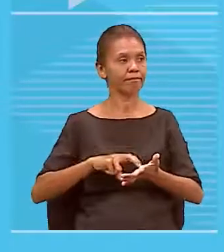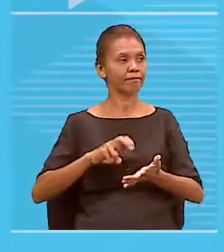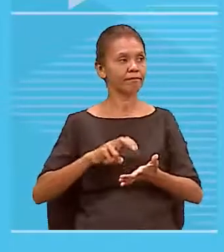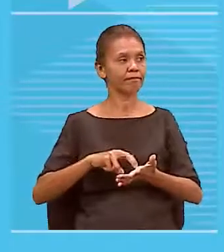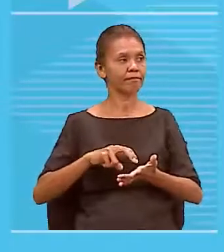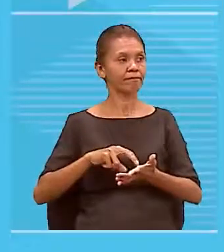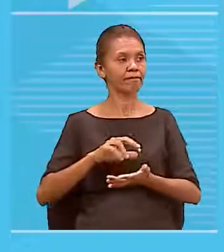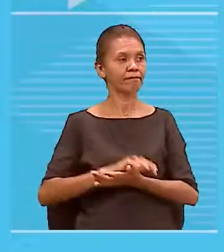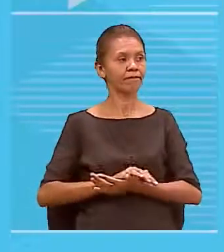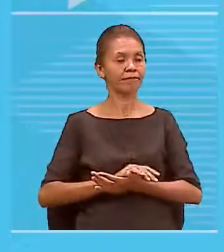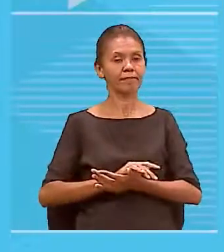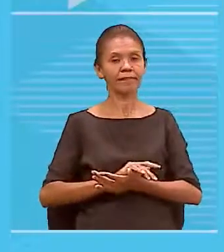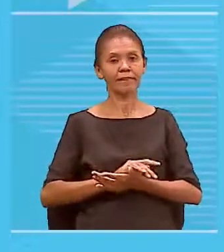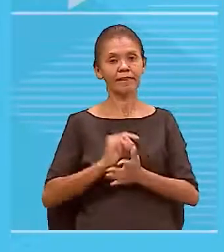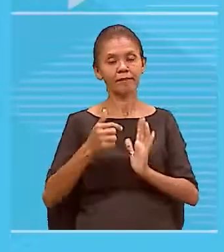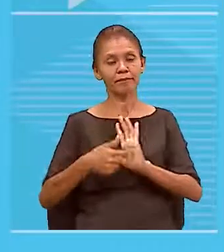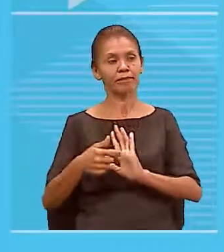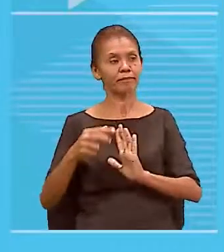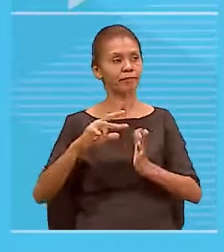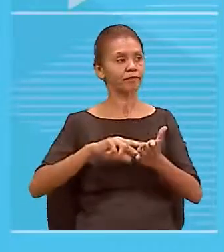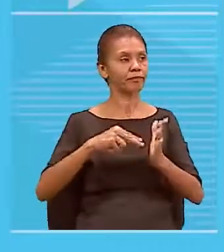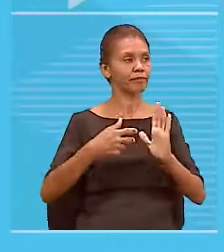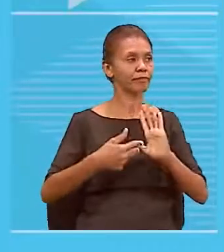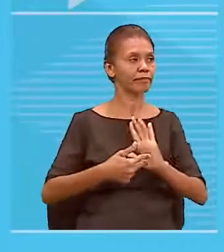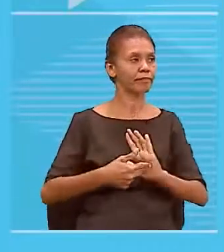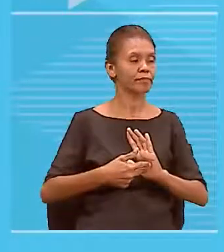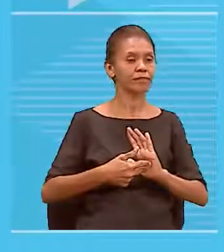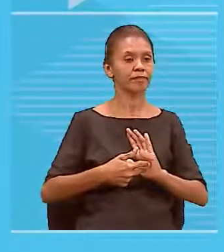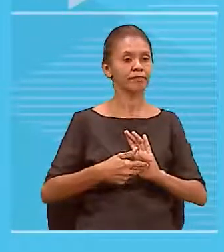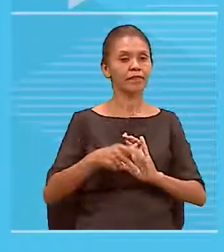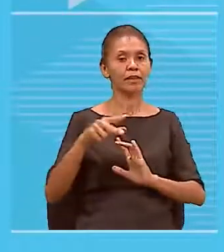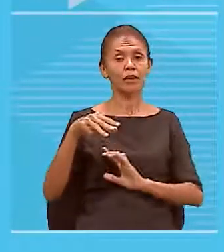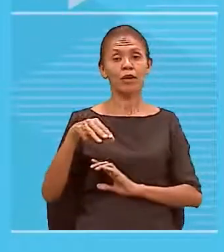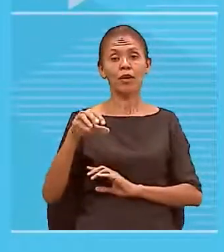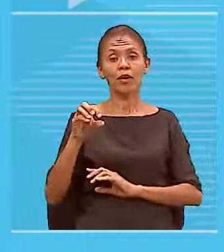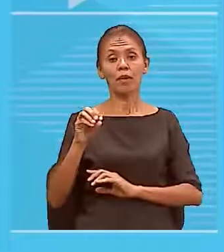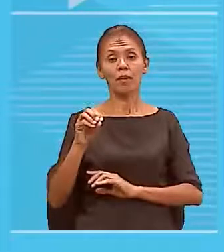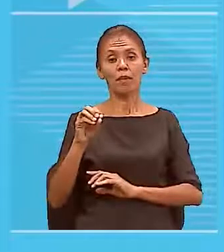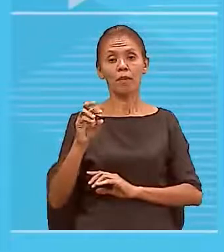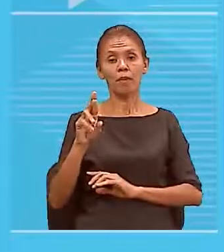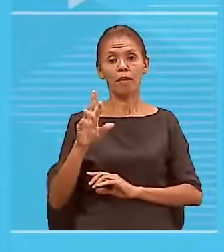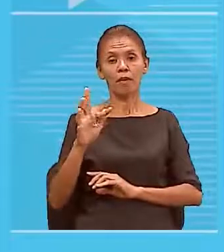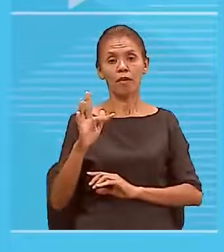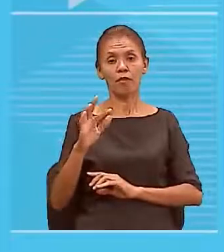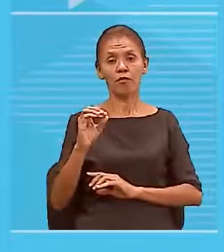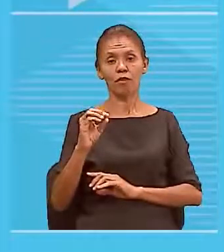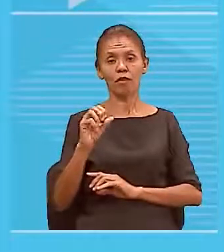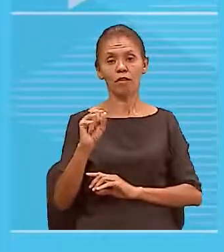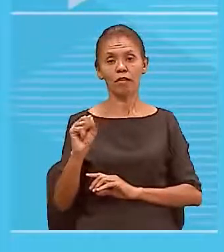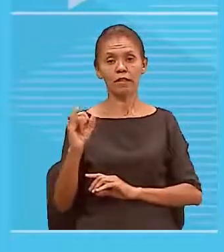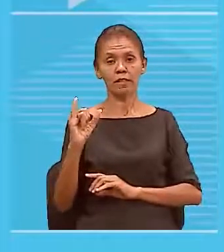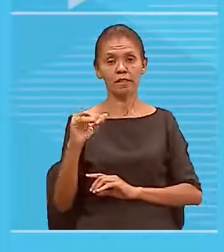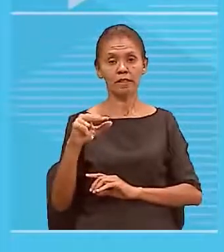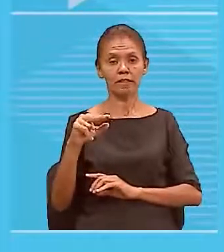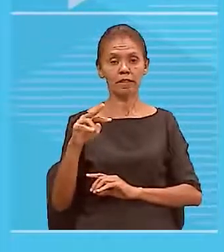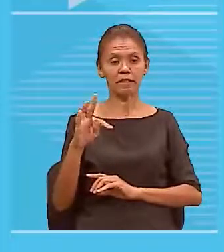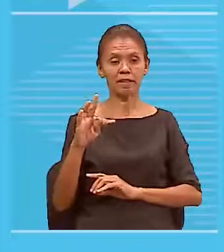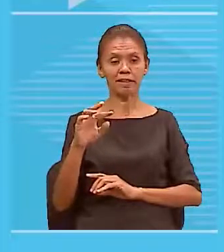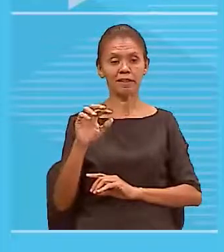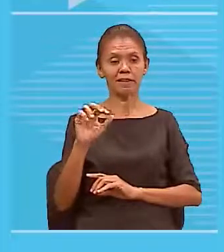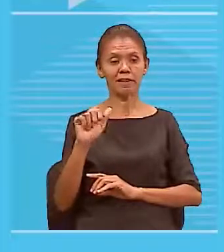produzido sentido pegando os aspectos morfossintáticos Você tem uma pergunta Kelvin